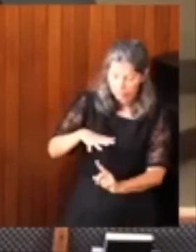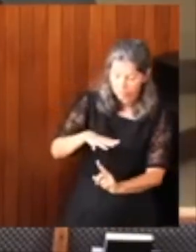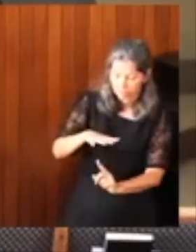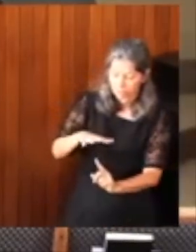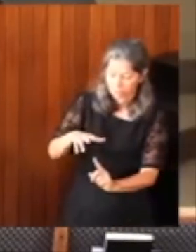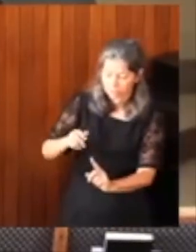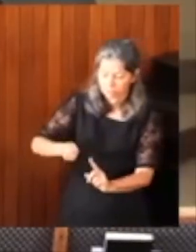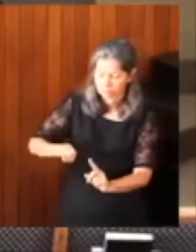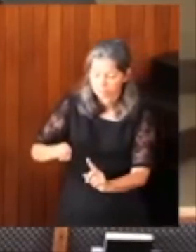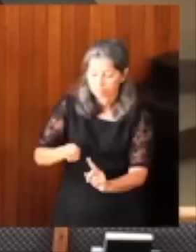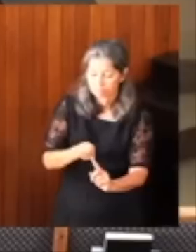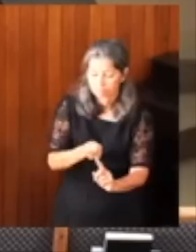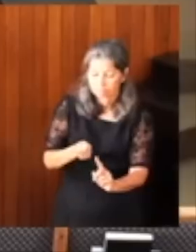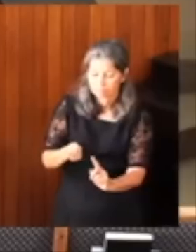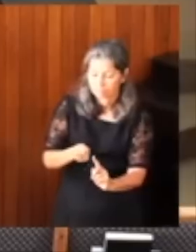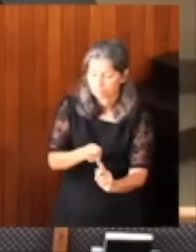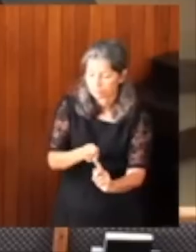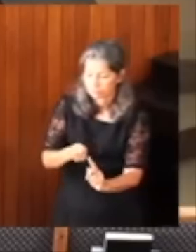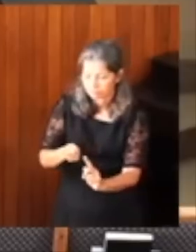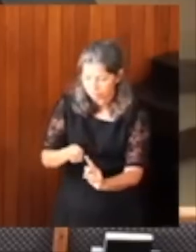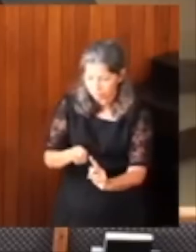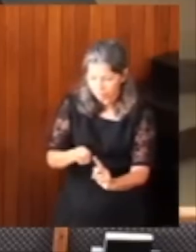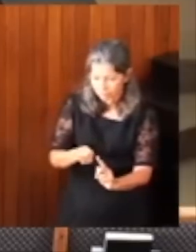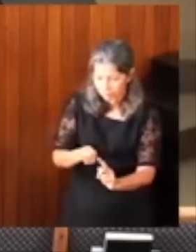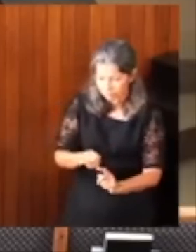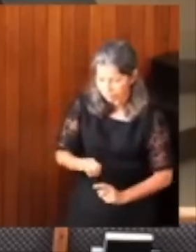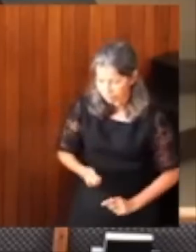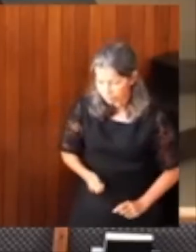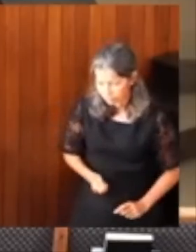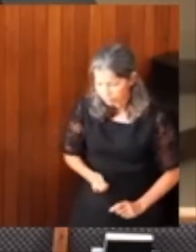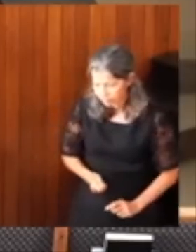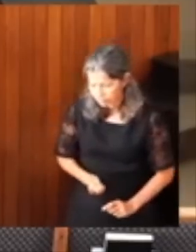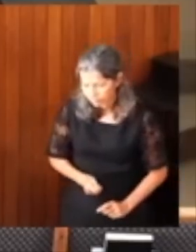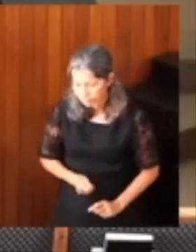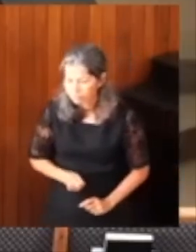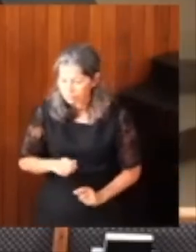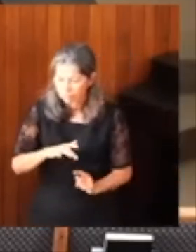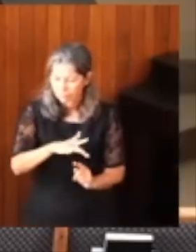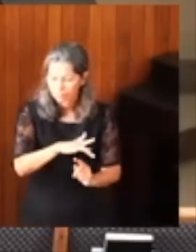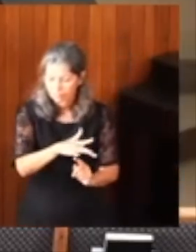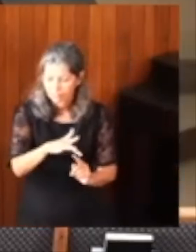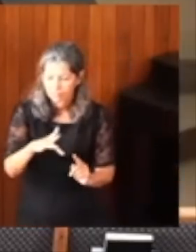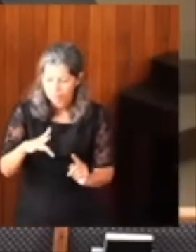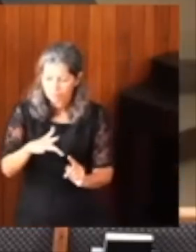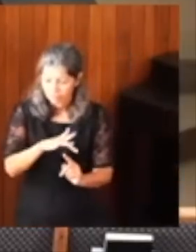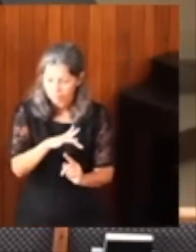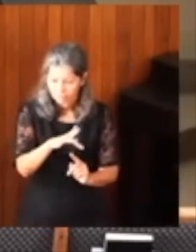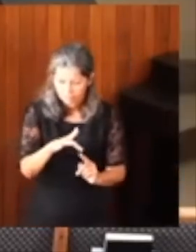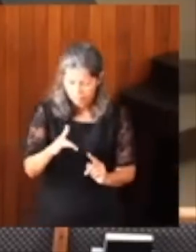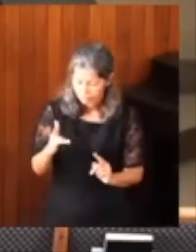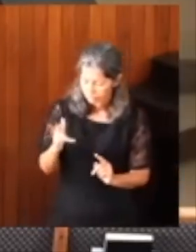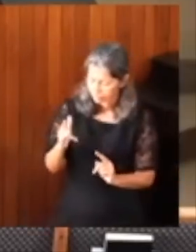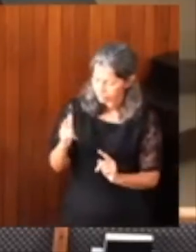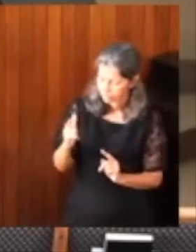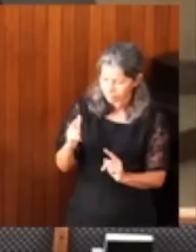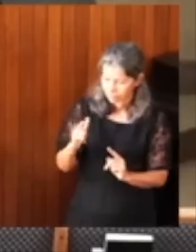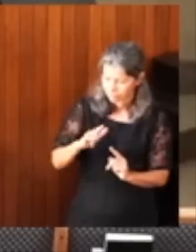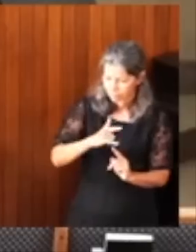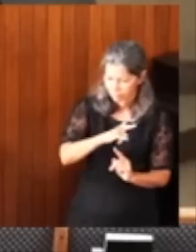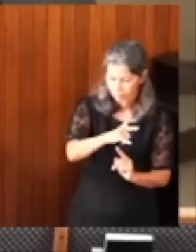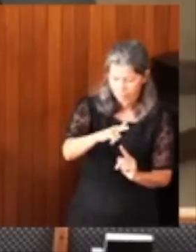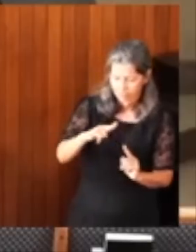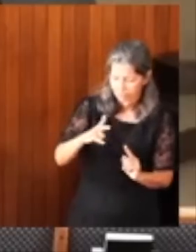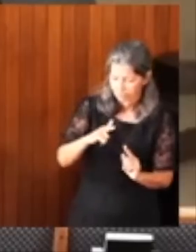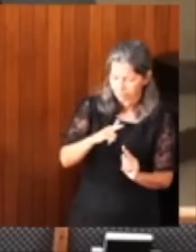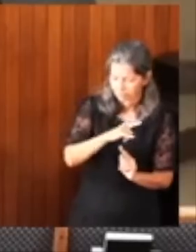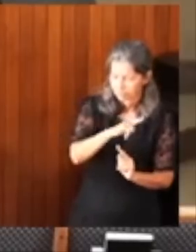mortal. Quando Berthier, o general de Napoleão, prendeu o Papa Pio VI. Né? Então a ferida foi mortal, mas ela se